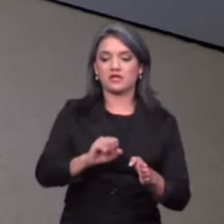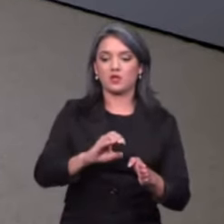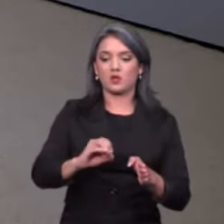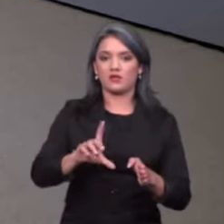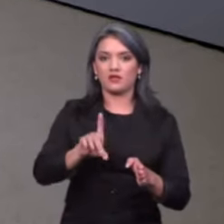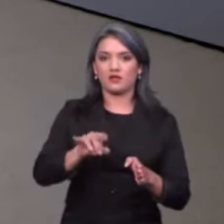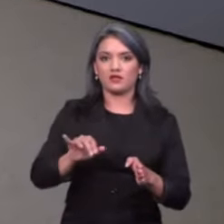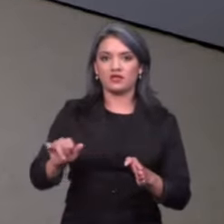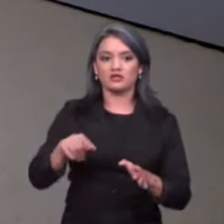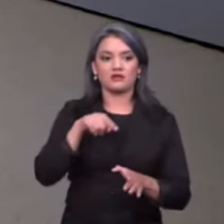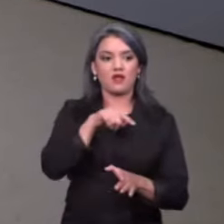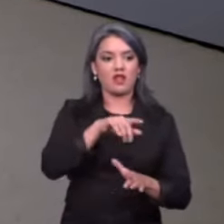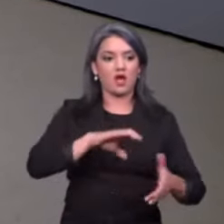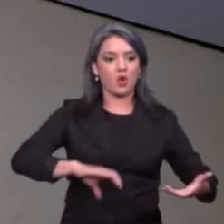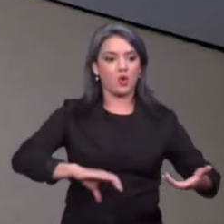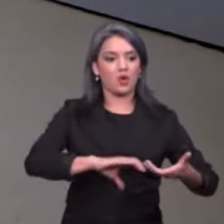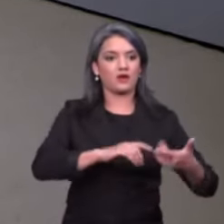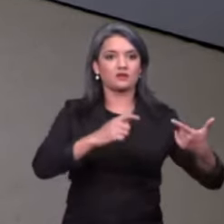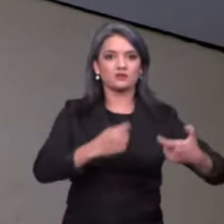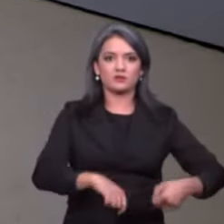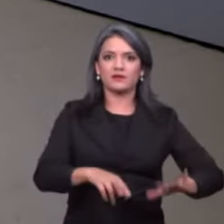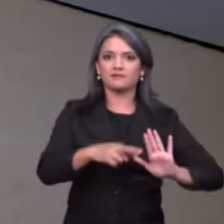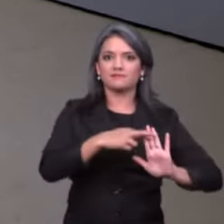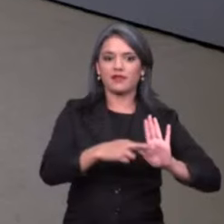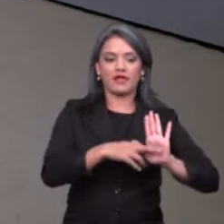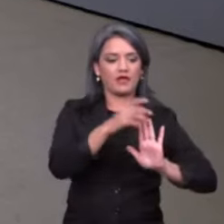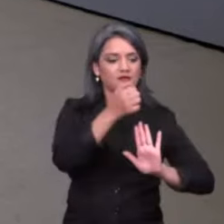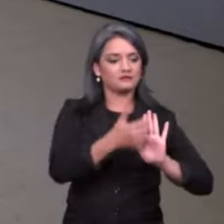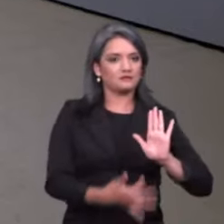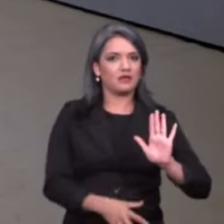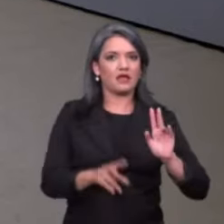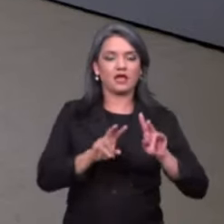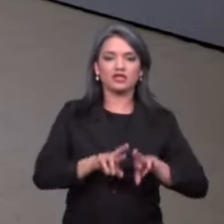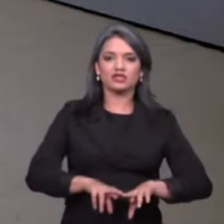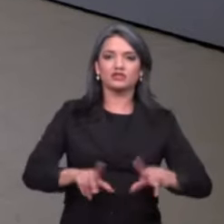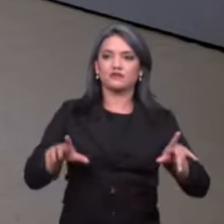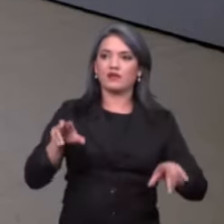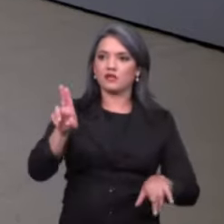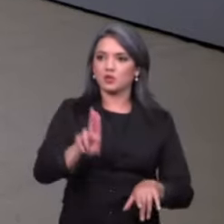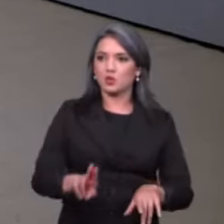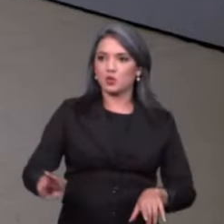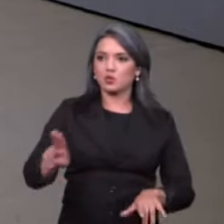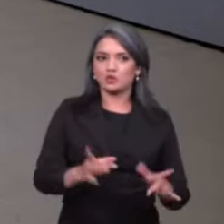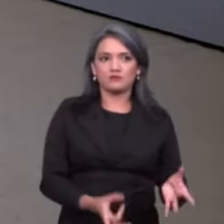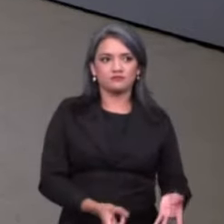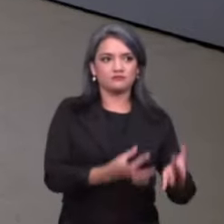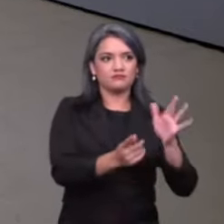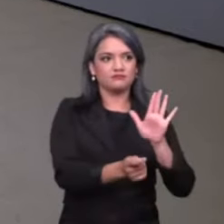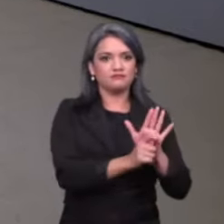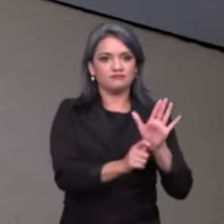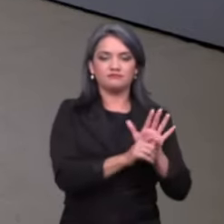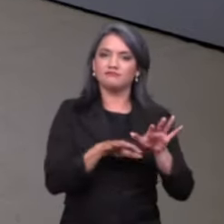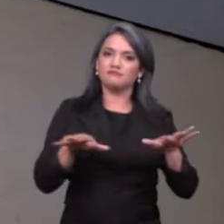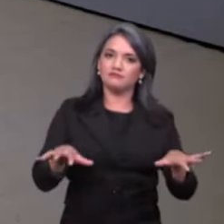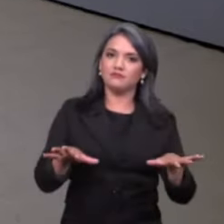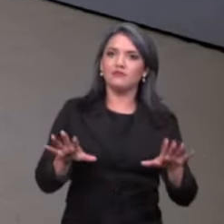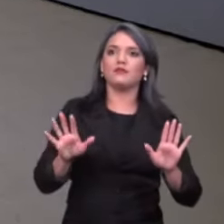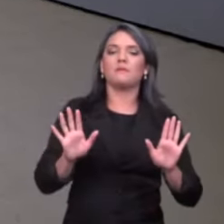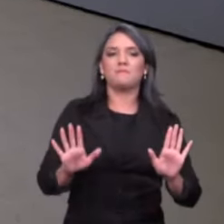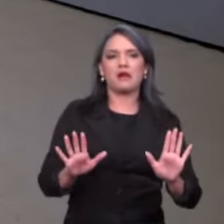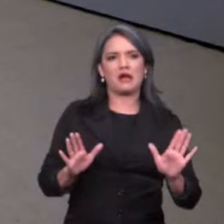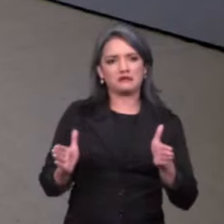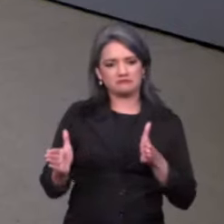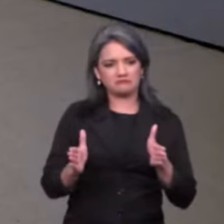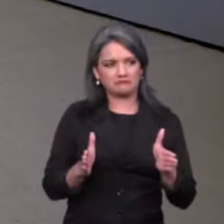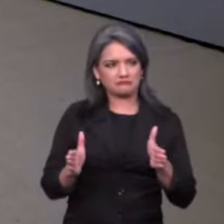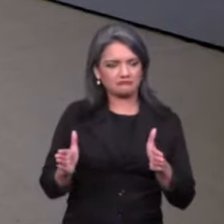essa diferenciação entre o usuário e traficante de drogas. Mas até lá, ele propõe aqui 10 gramas, que segundo ele,